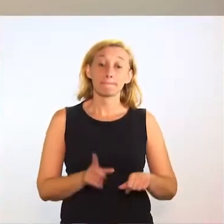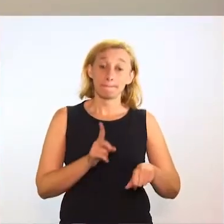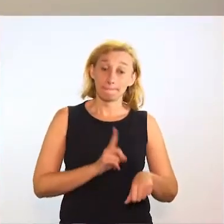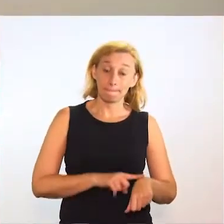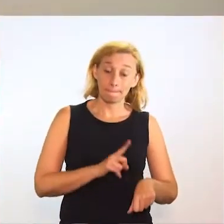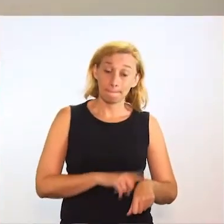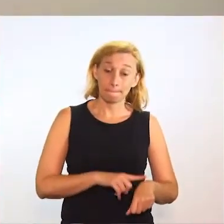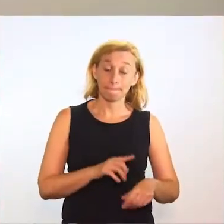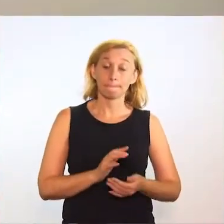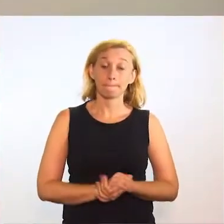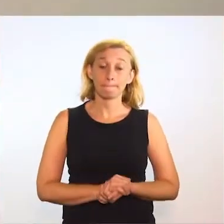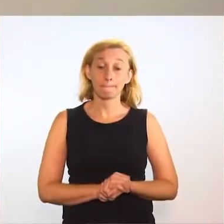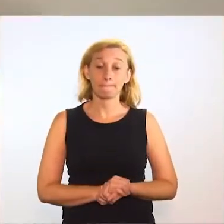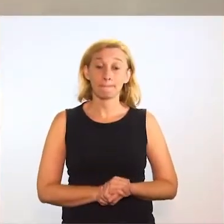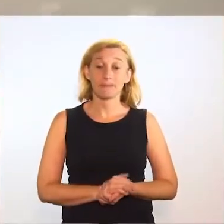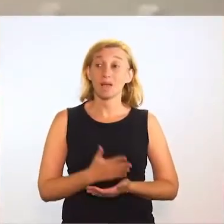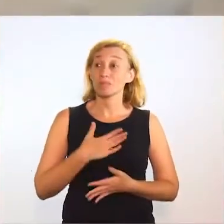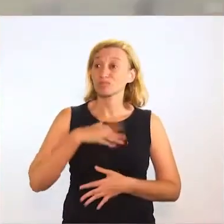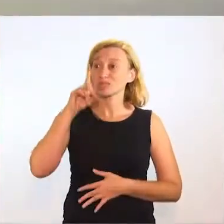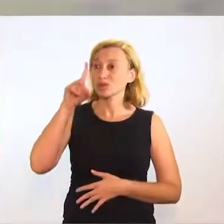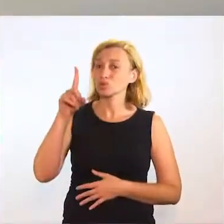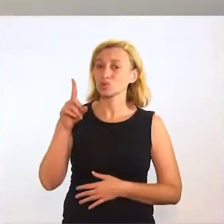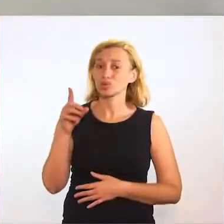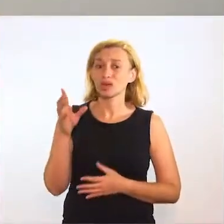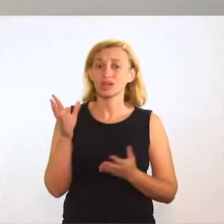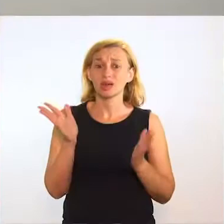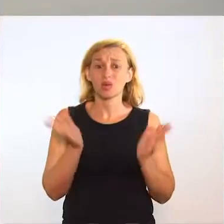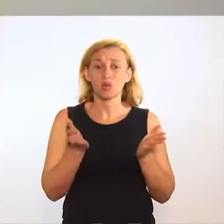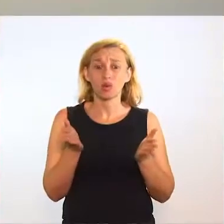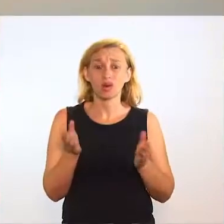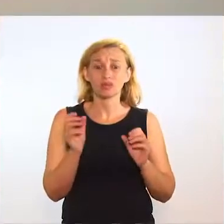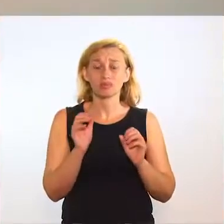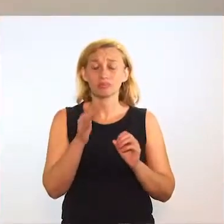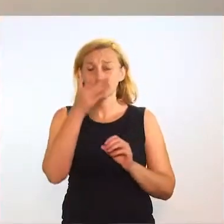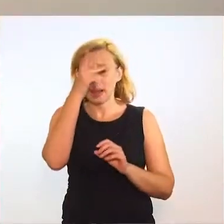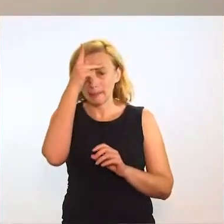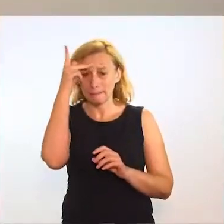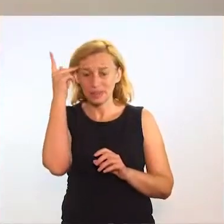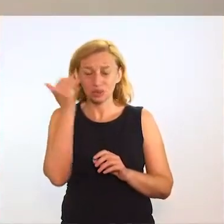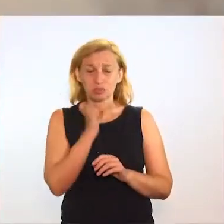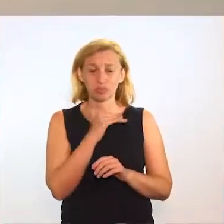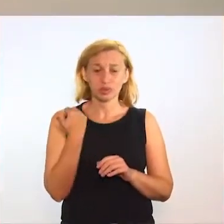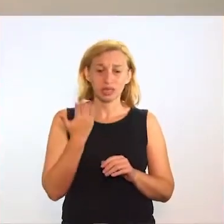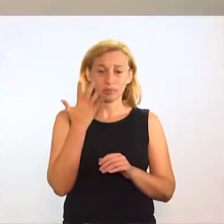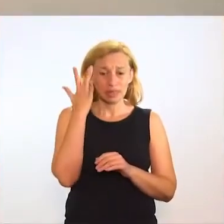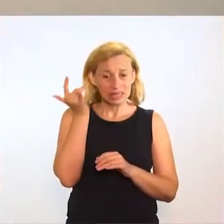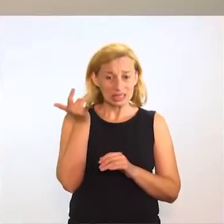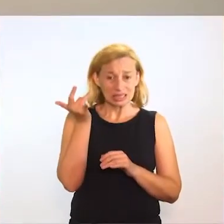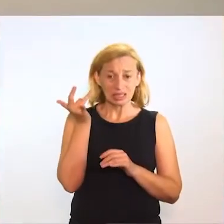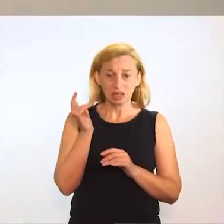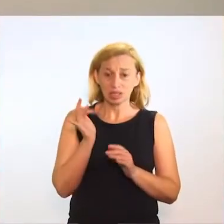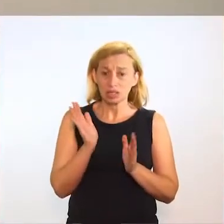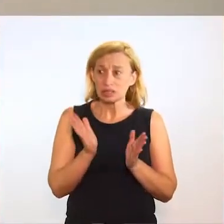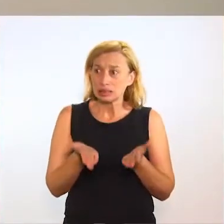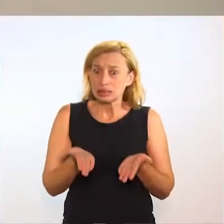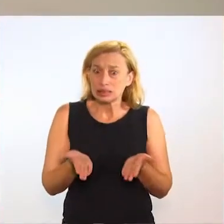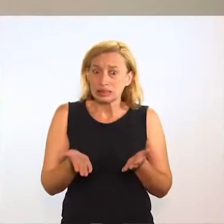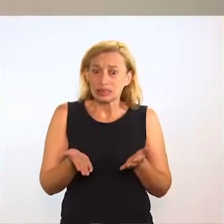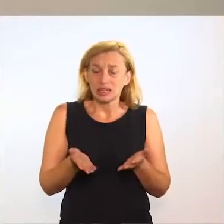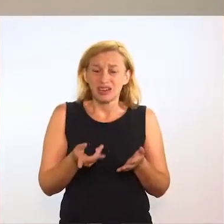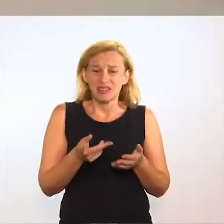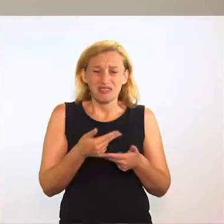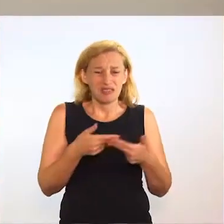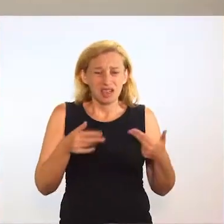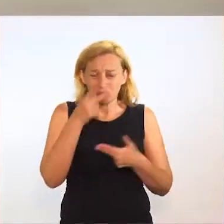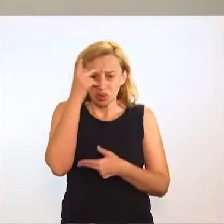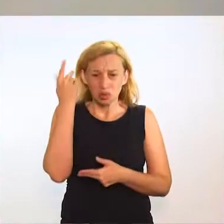nesse momento, né, com a questão assim, meu Deus, não sei o que vai acontecer, se alguém pode morrer amanhã, ou se como é que está acontecendo, só vejo acontecer cada